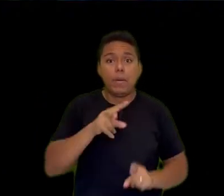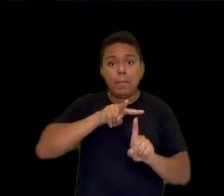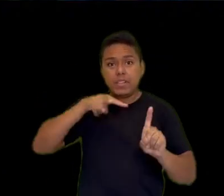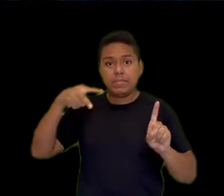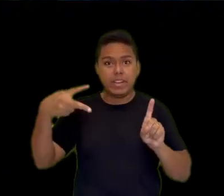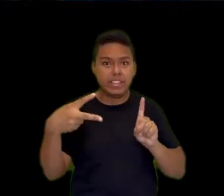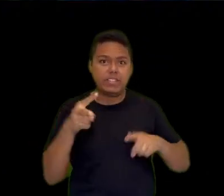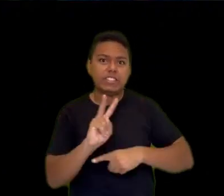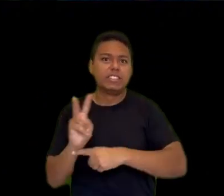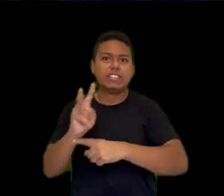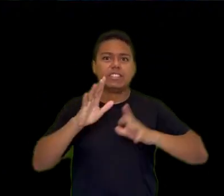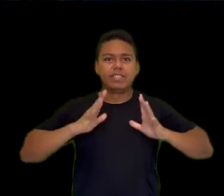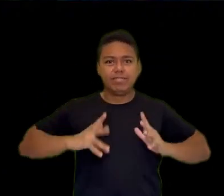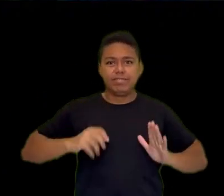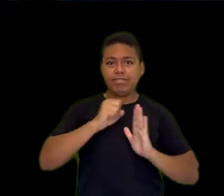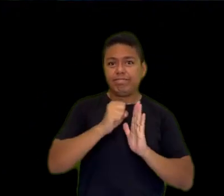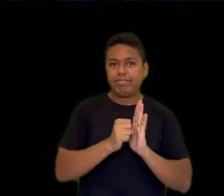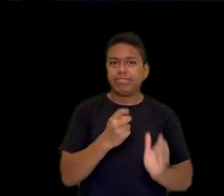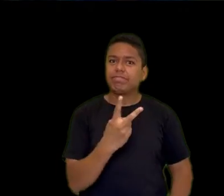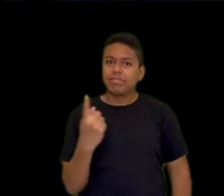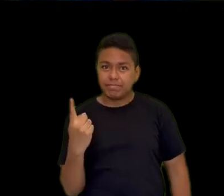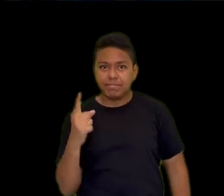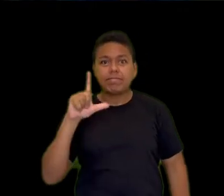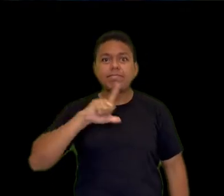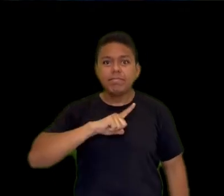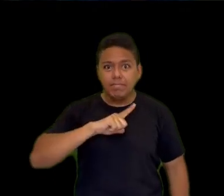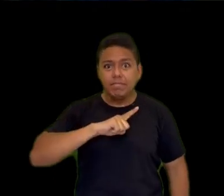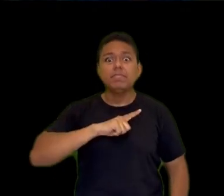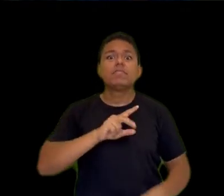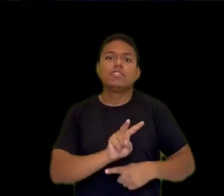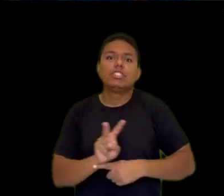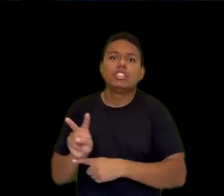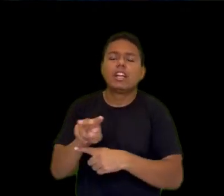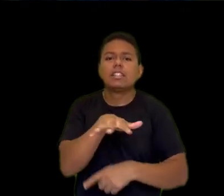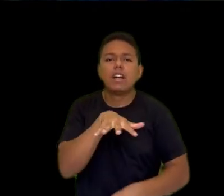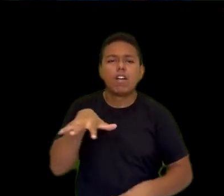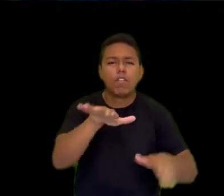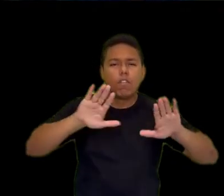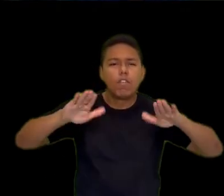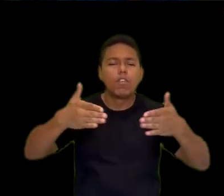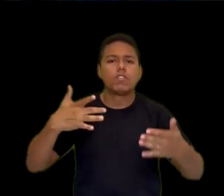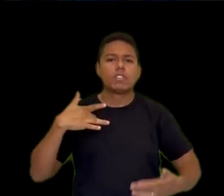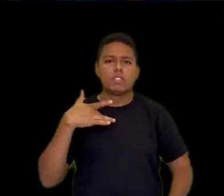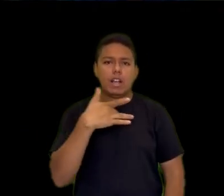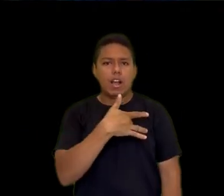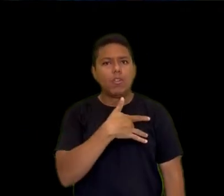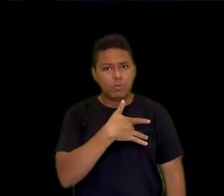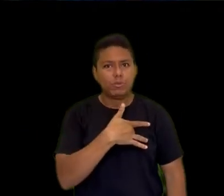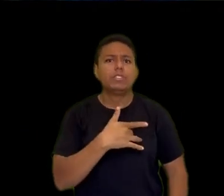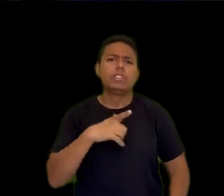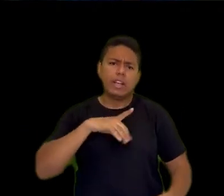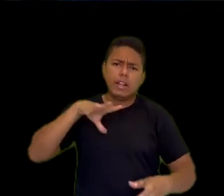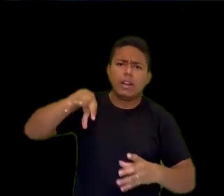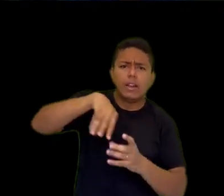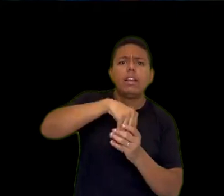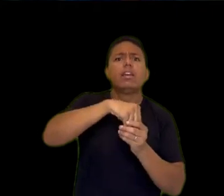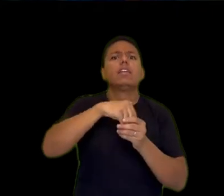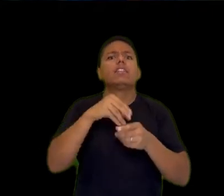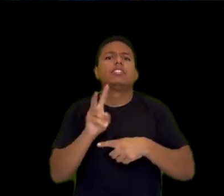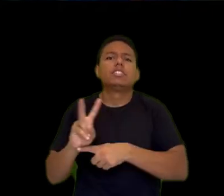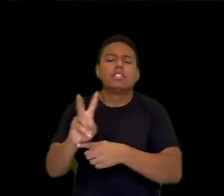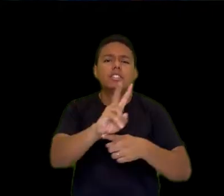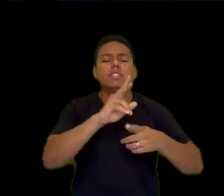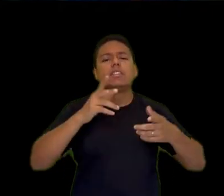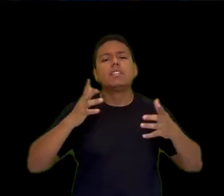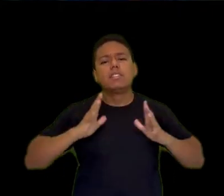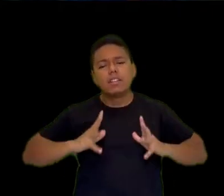em saúde, conformada pela vigilância sanitária, pela vigilância ambiental, pela vigilância em saúde do trabalhador,